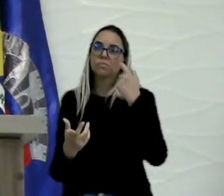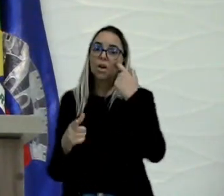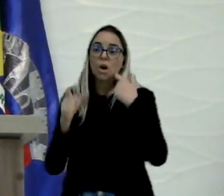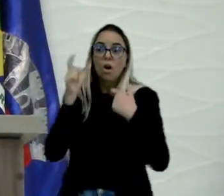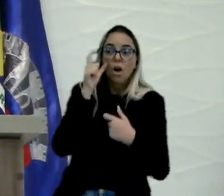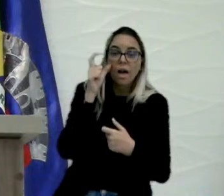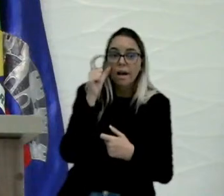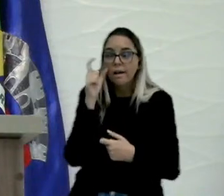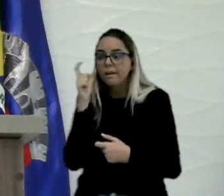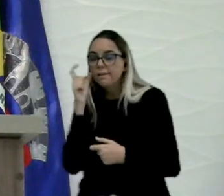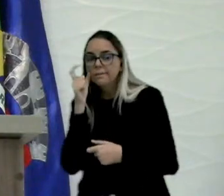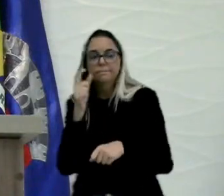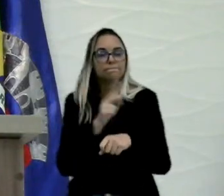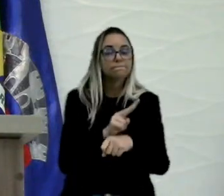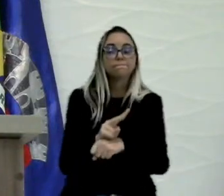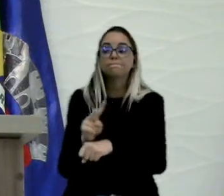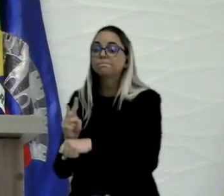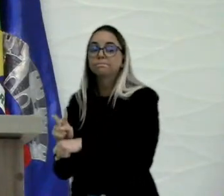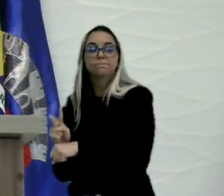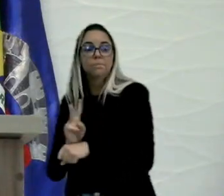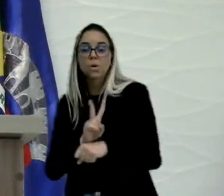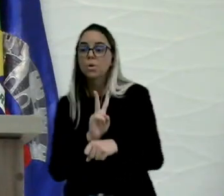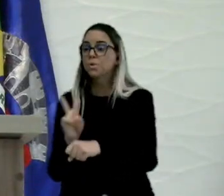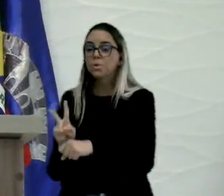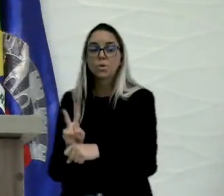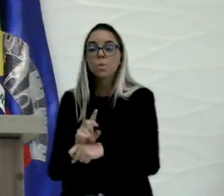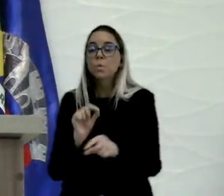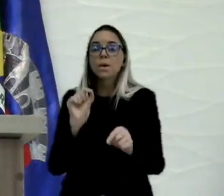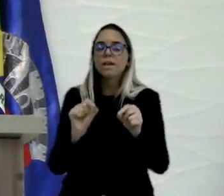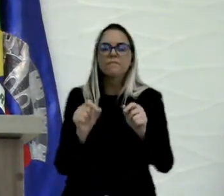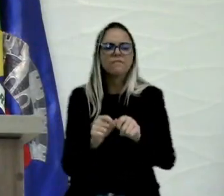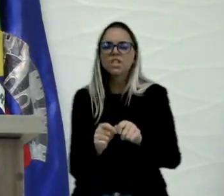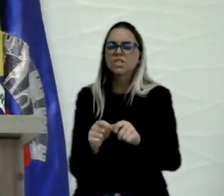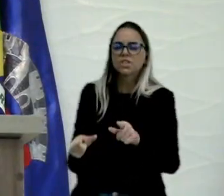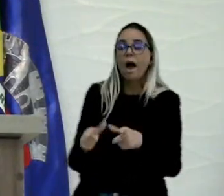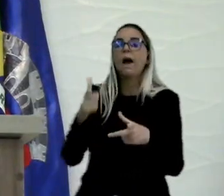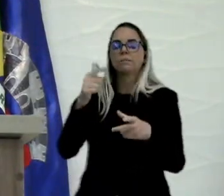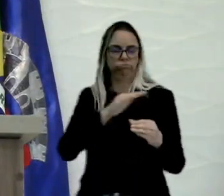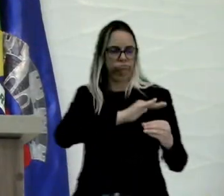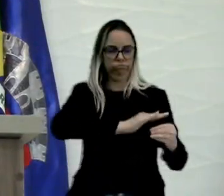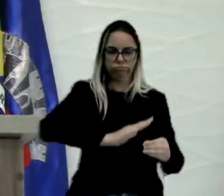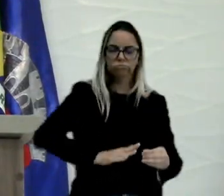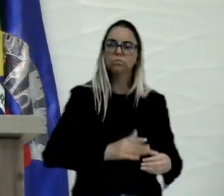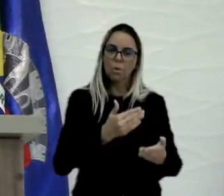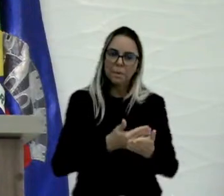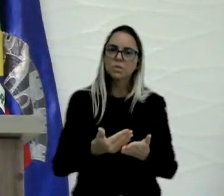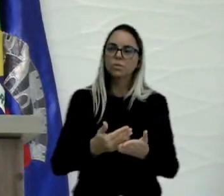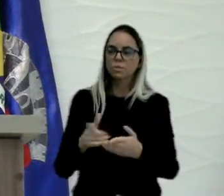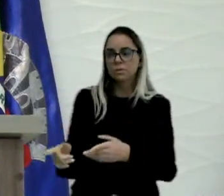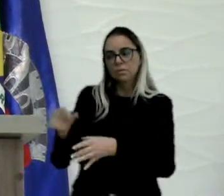fiscalizar o que tá sendo feito tapa buraco Aí tá começou tapa buraco espírito santo não vejo